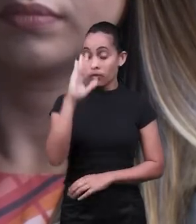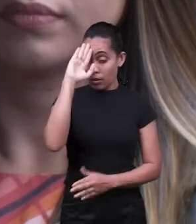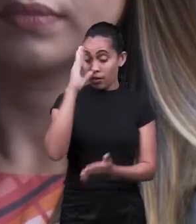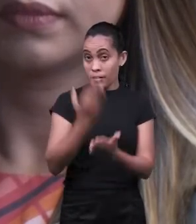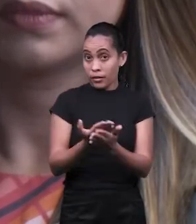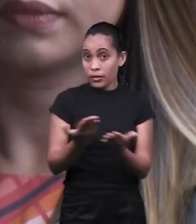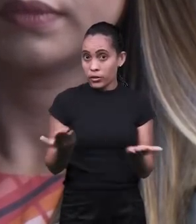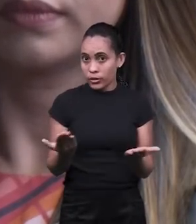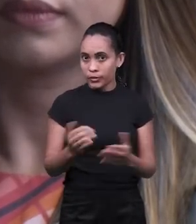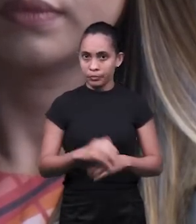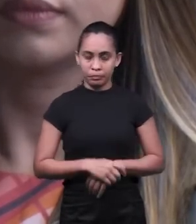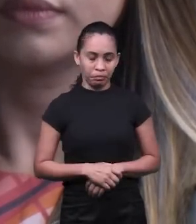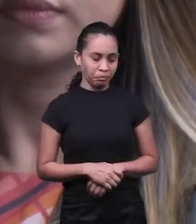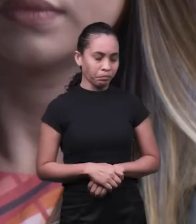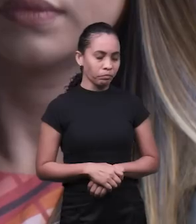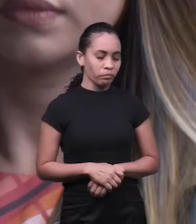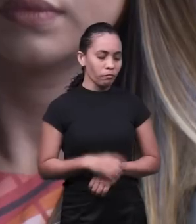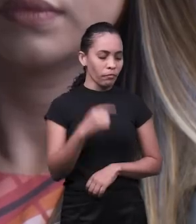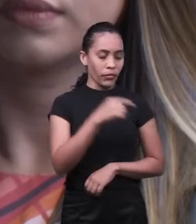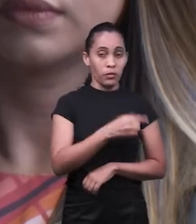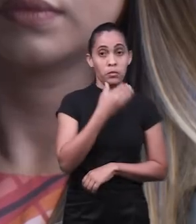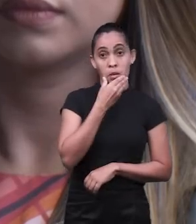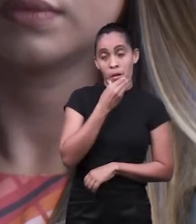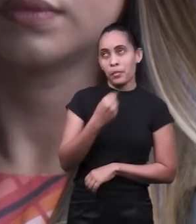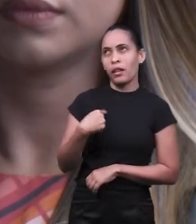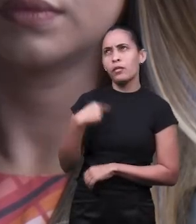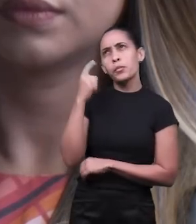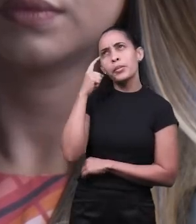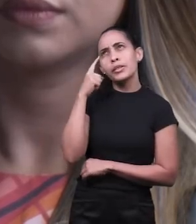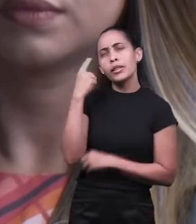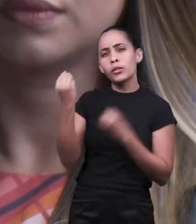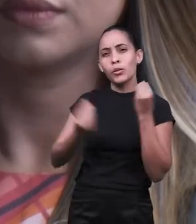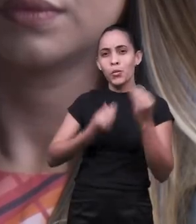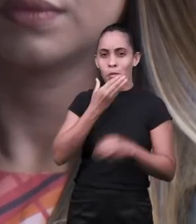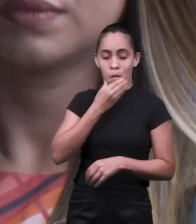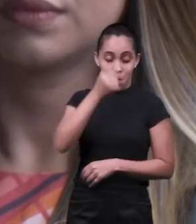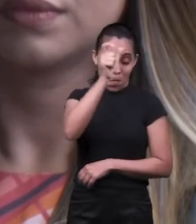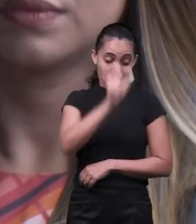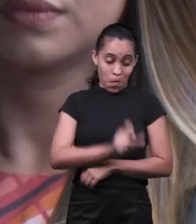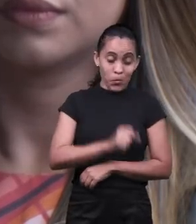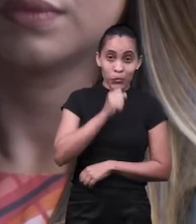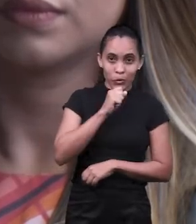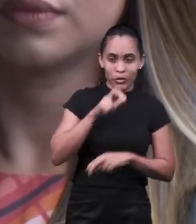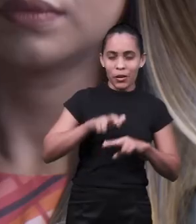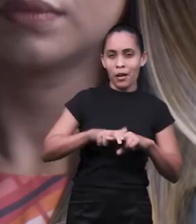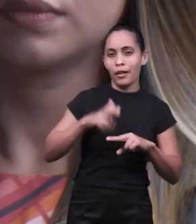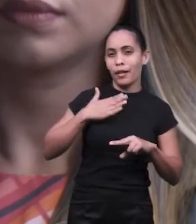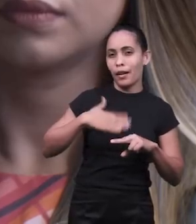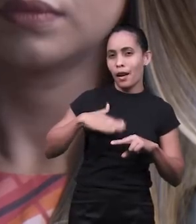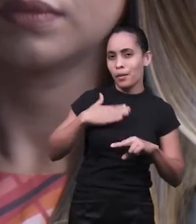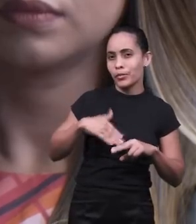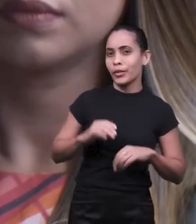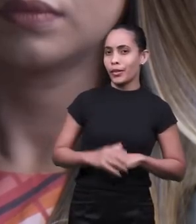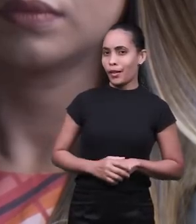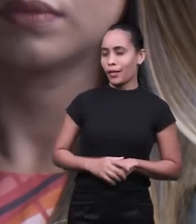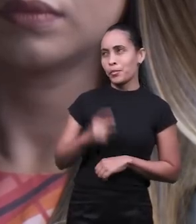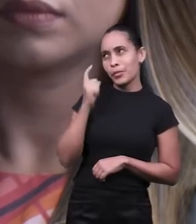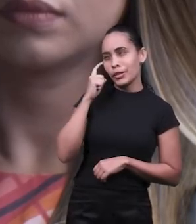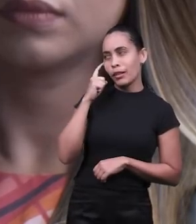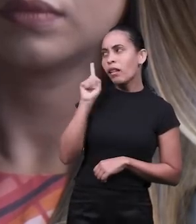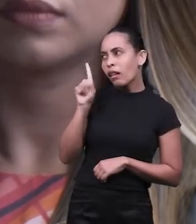a sua crença. E ali aquele senhor, eu imagino até que de forma muito calma, muito tranquila, ele disse, é